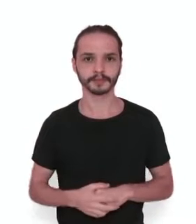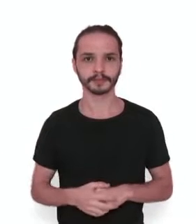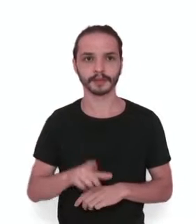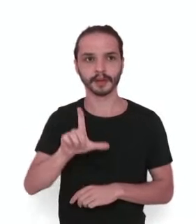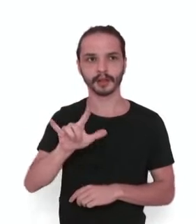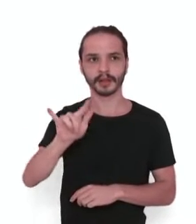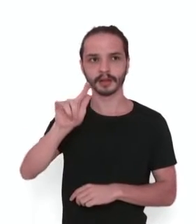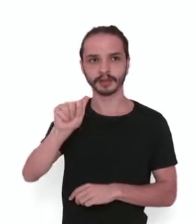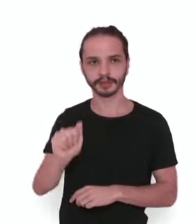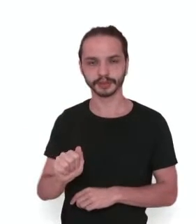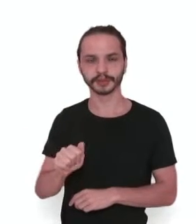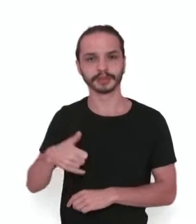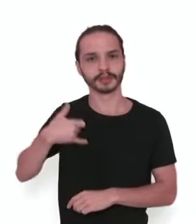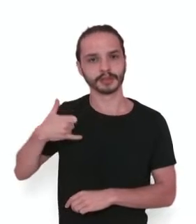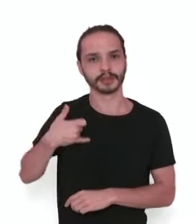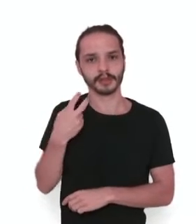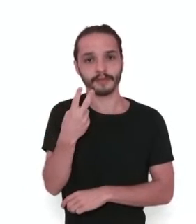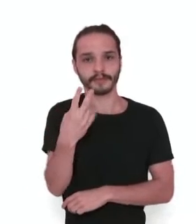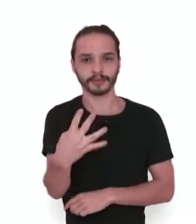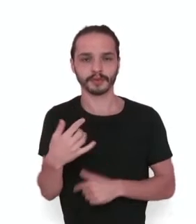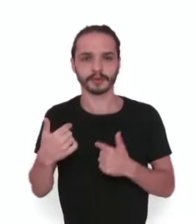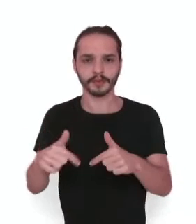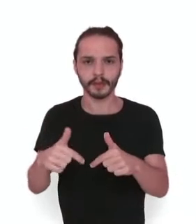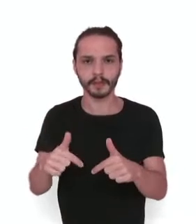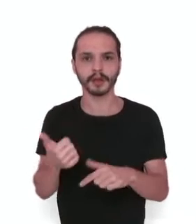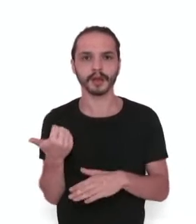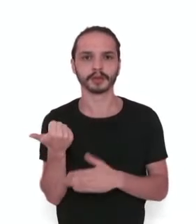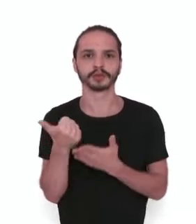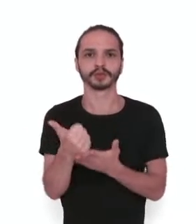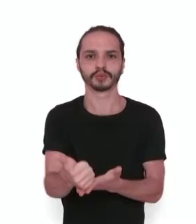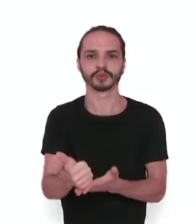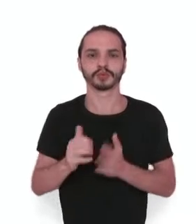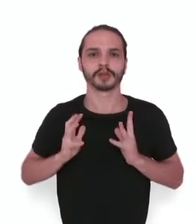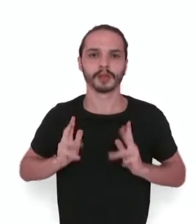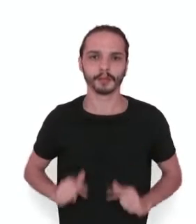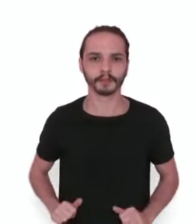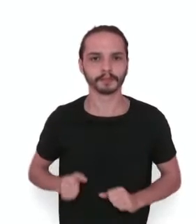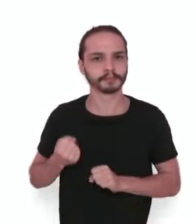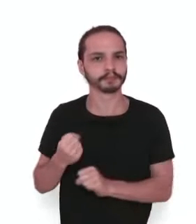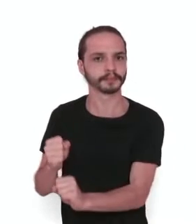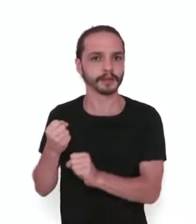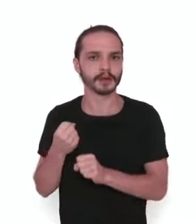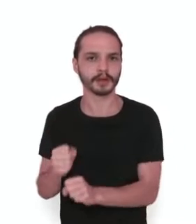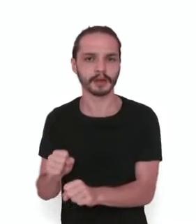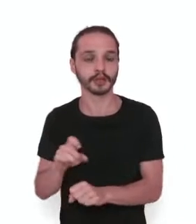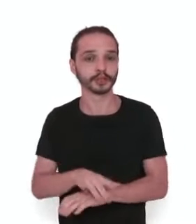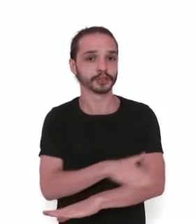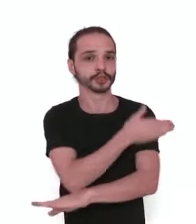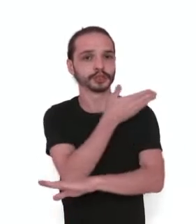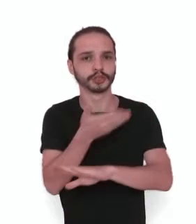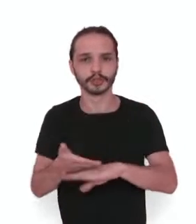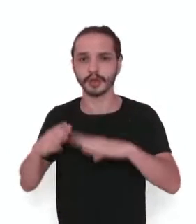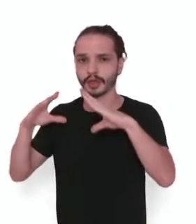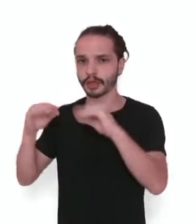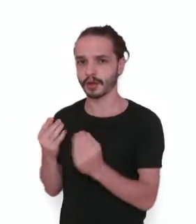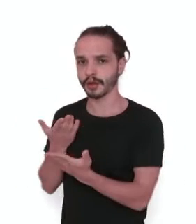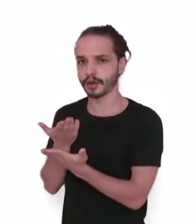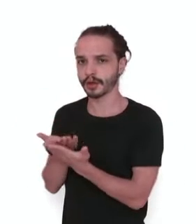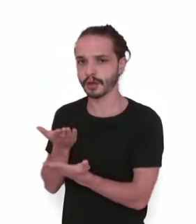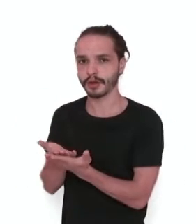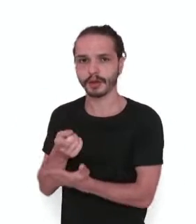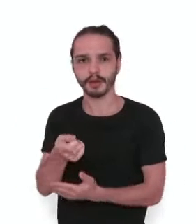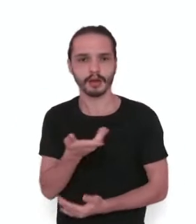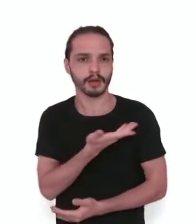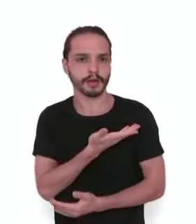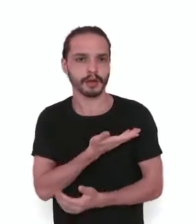de 24 anos, trabalha como auxiliar de limpeza durante o dia e estuda à noite. Ela é colega de classe do